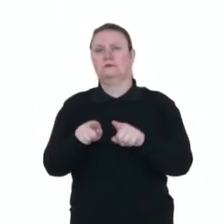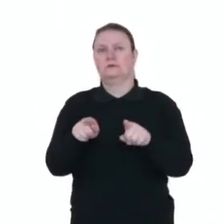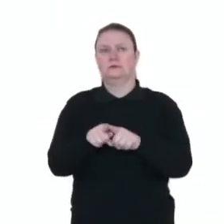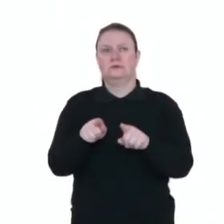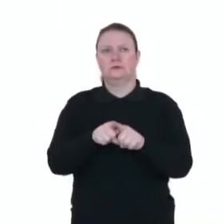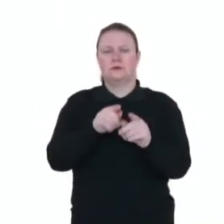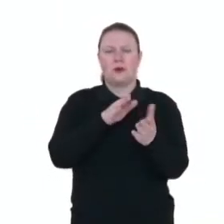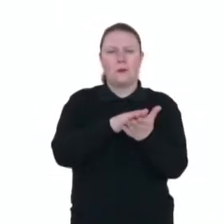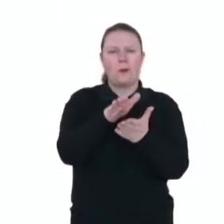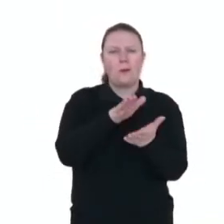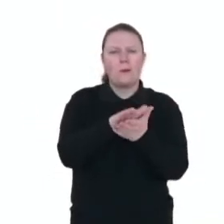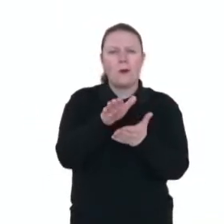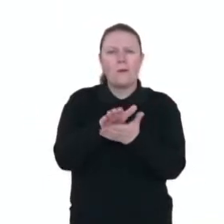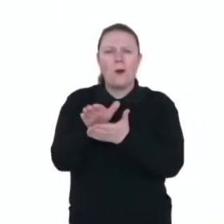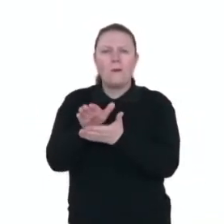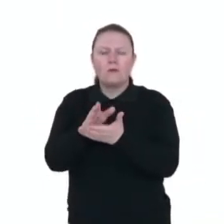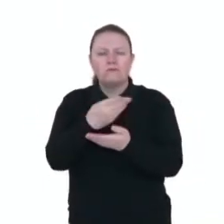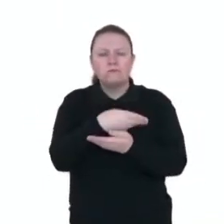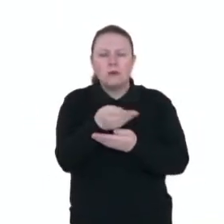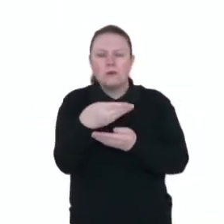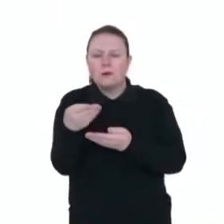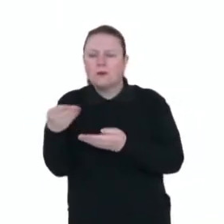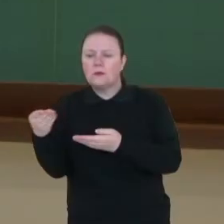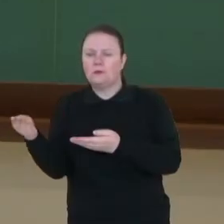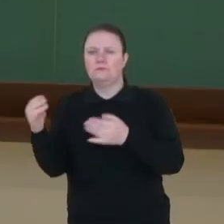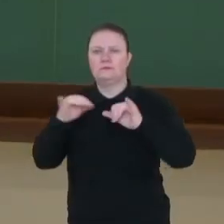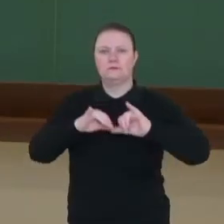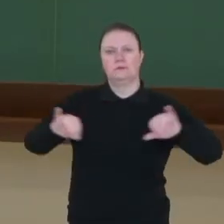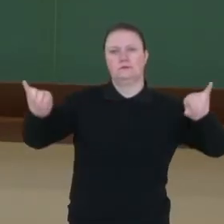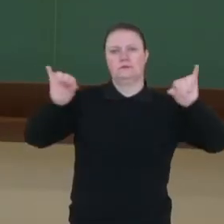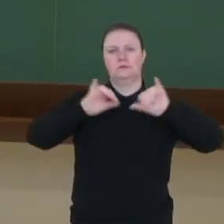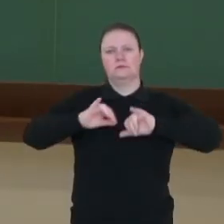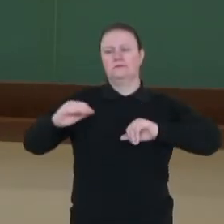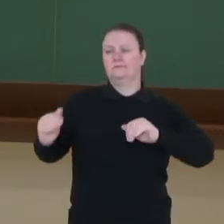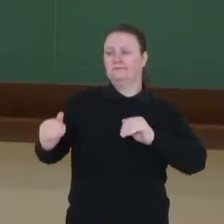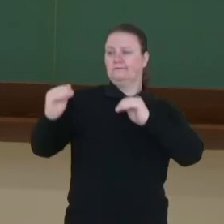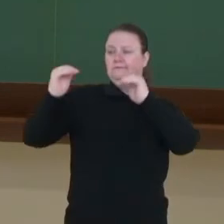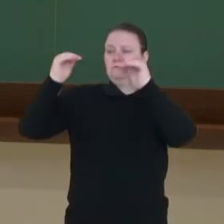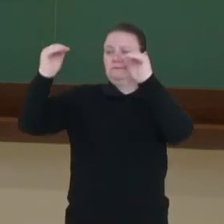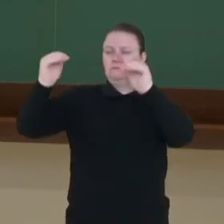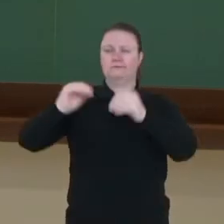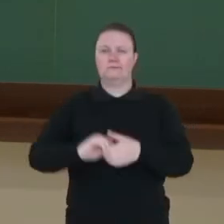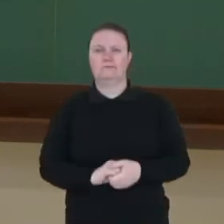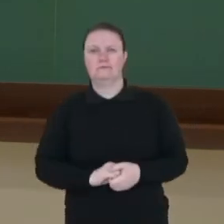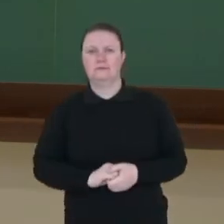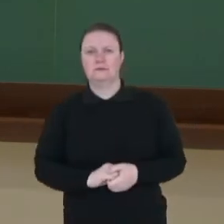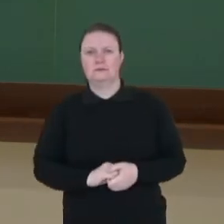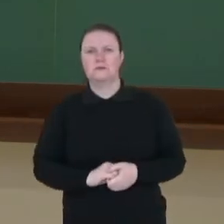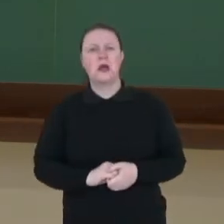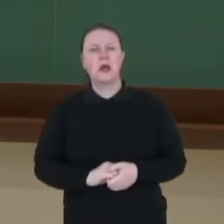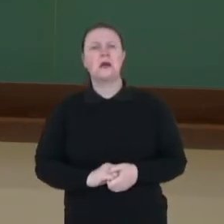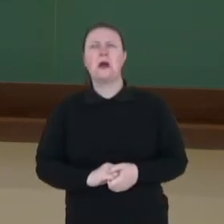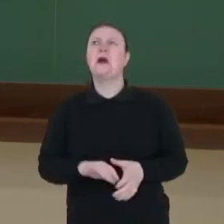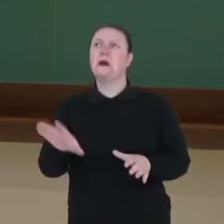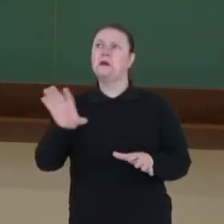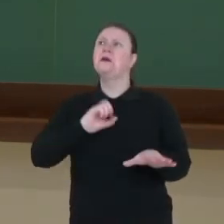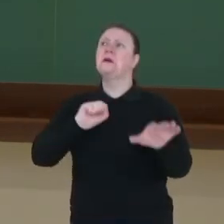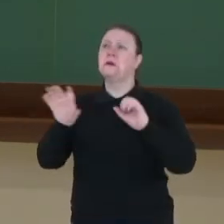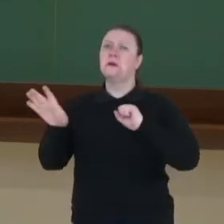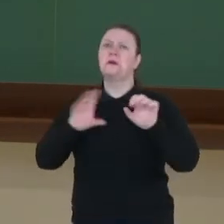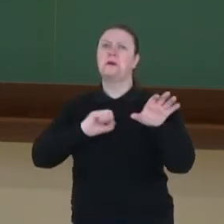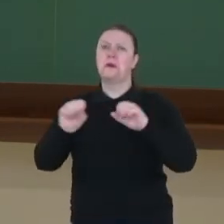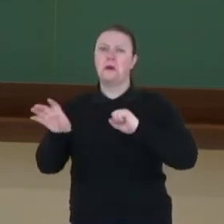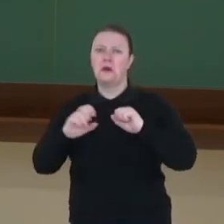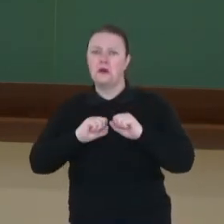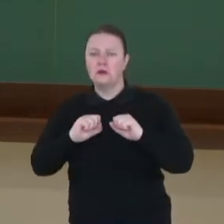impressos europeus, eles propagavam essa ideia de superioridade. Ela era aceita, né? Então, talvez a gente pensar